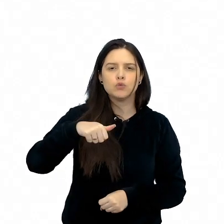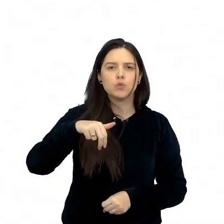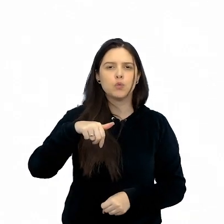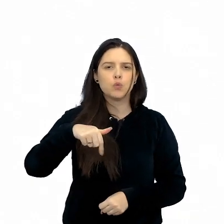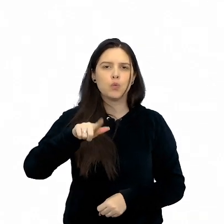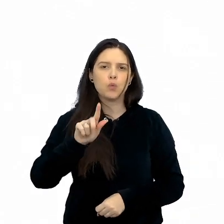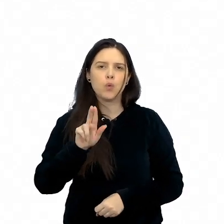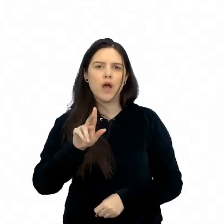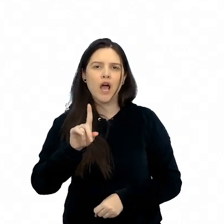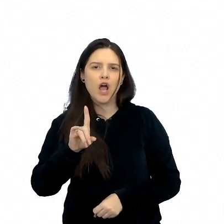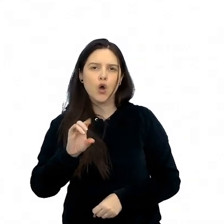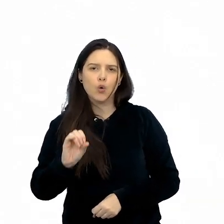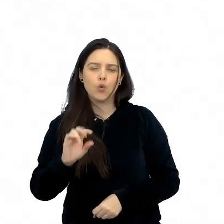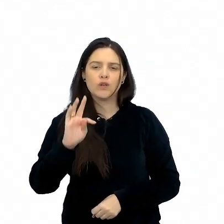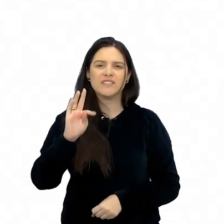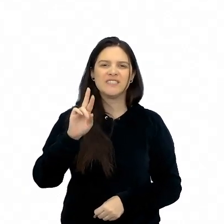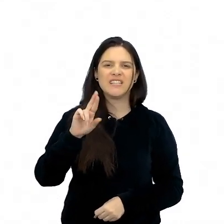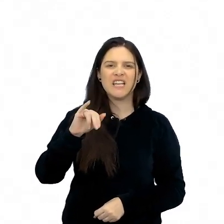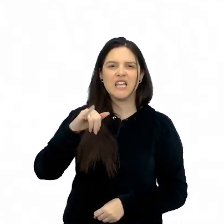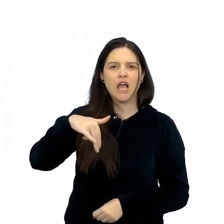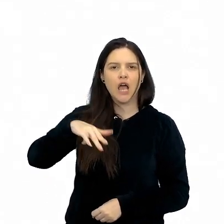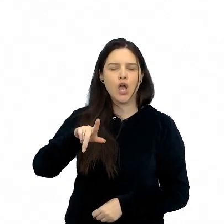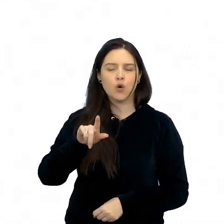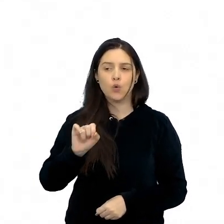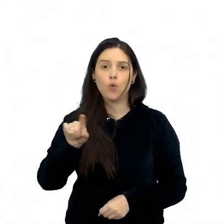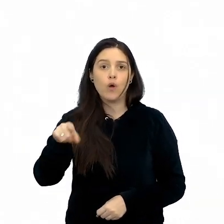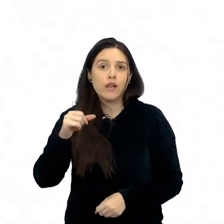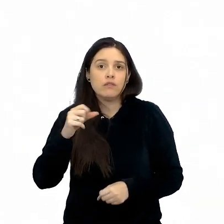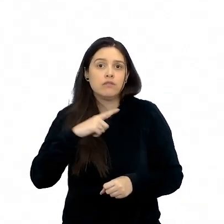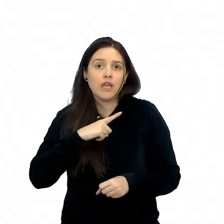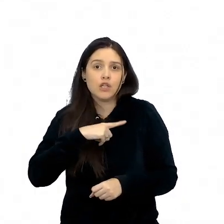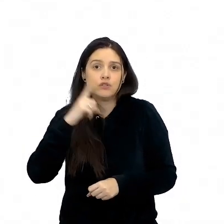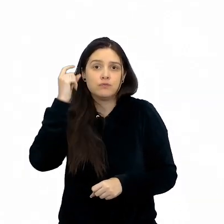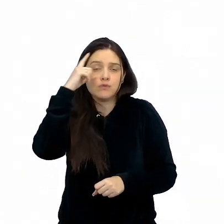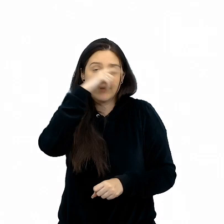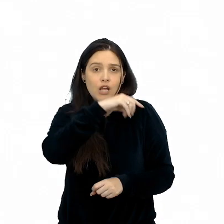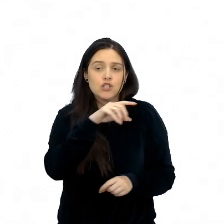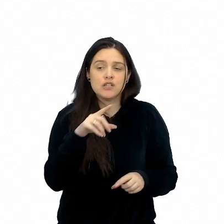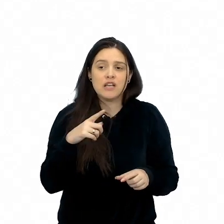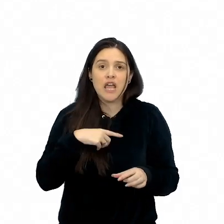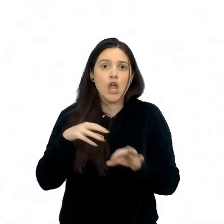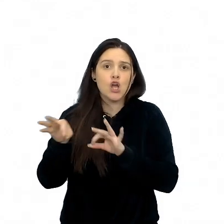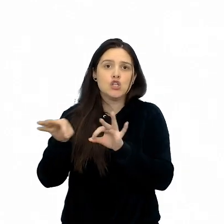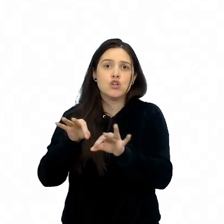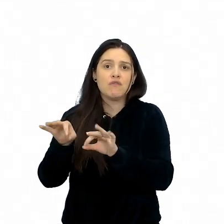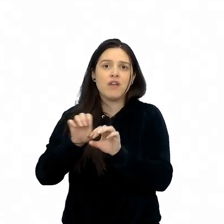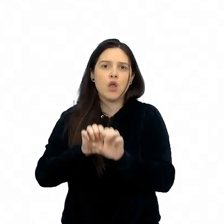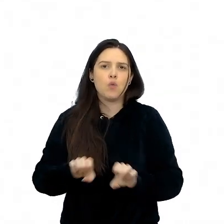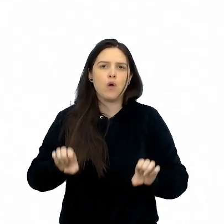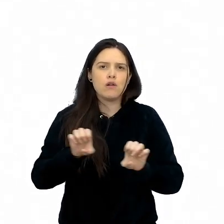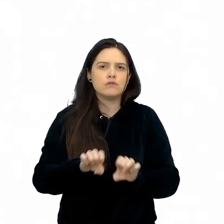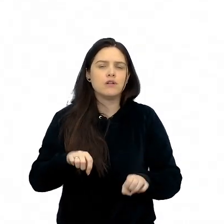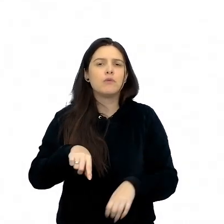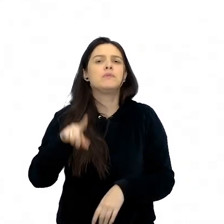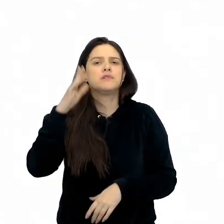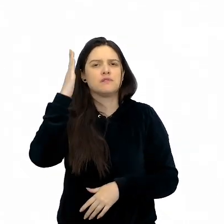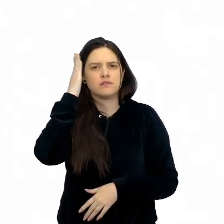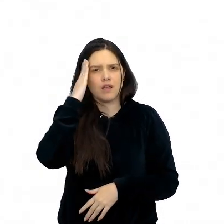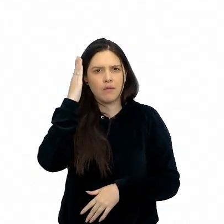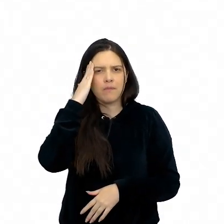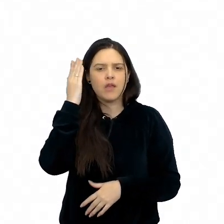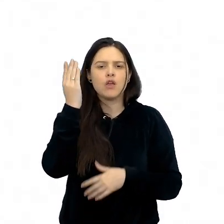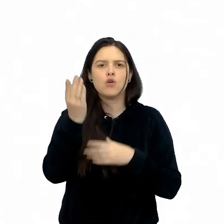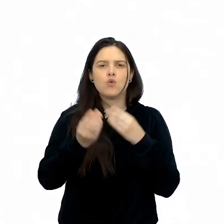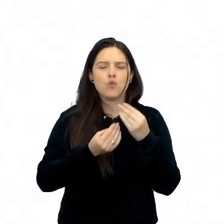180 graus, ou porque ele teve dificuldade na hora de resolver uma equação do primeiro grau. Então, saber que o aluno pode